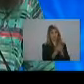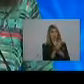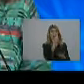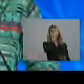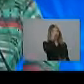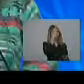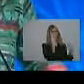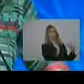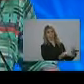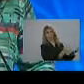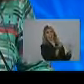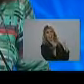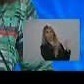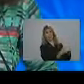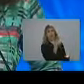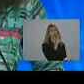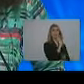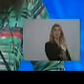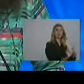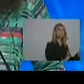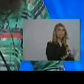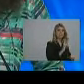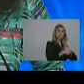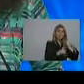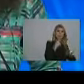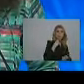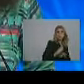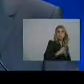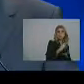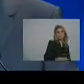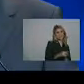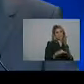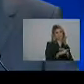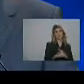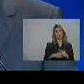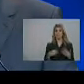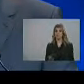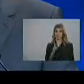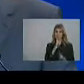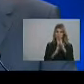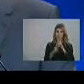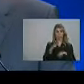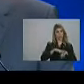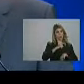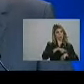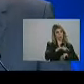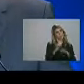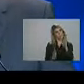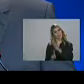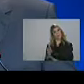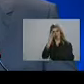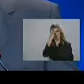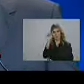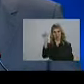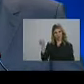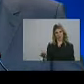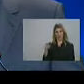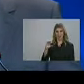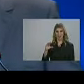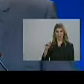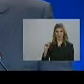do Rio, que não conseguiu estruturar uma base de trabalho permanente na cidade. Candidata Jandira Fegali, agora a senhora pode dirigir a pergunta ao candidato